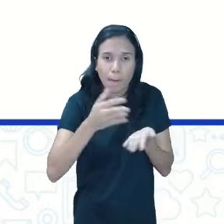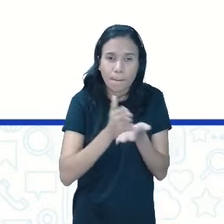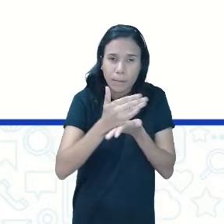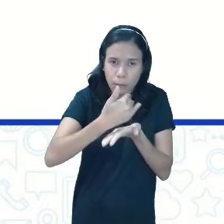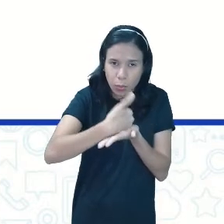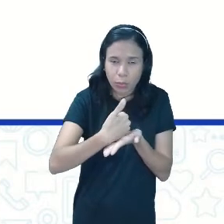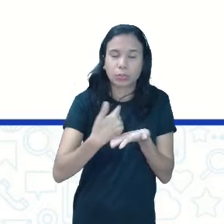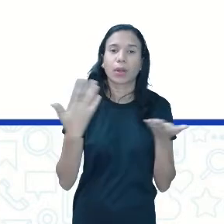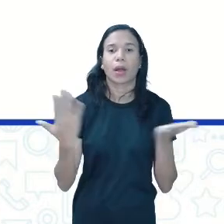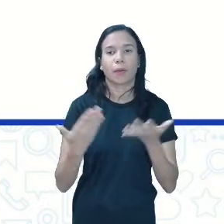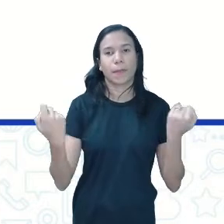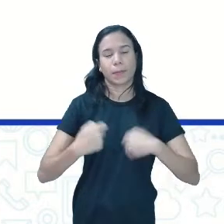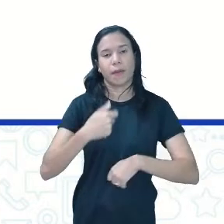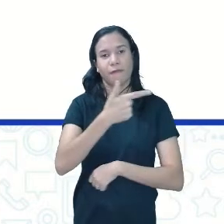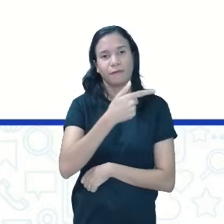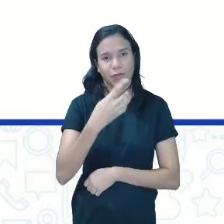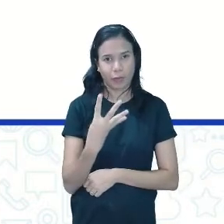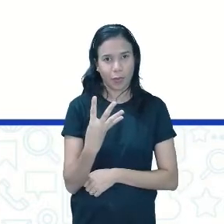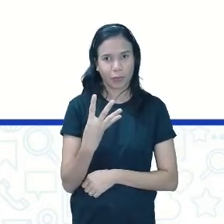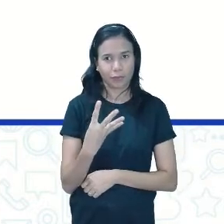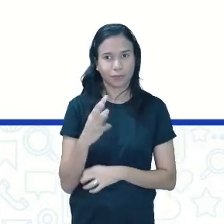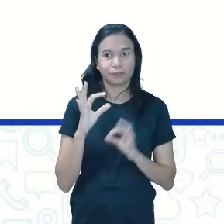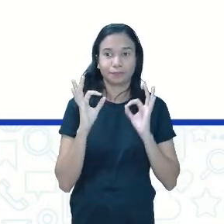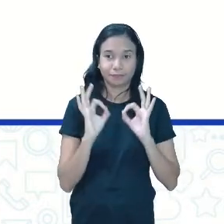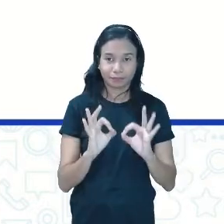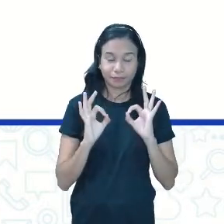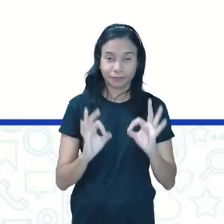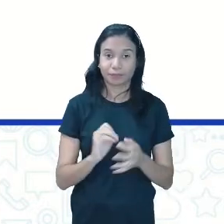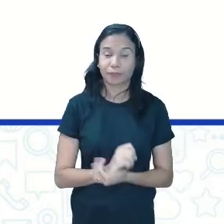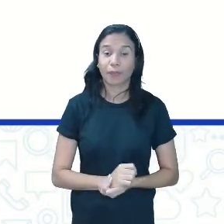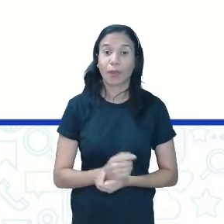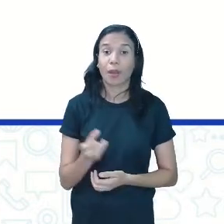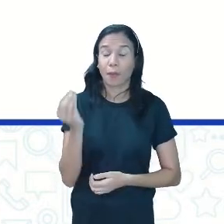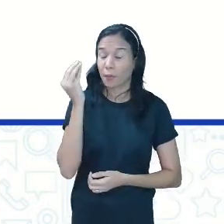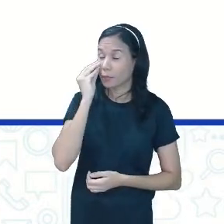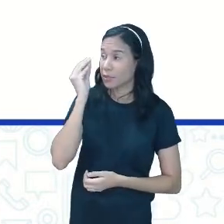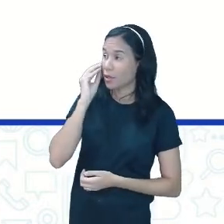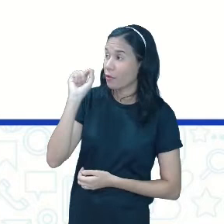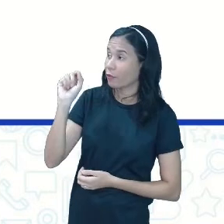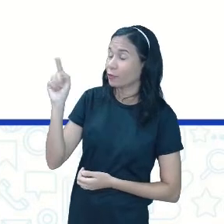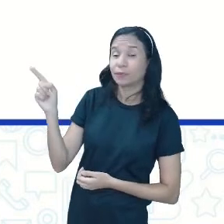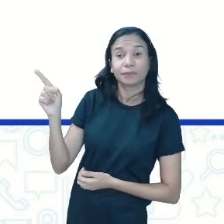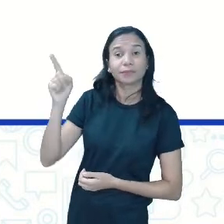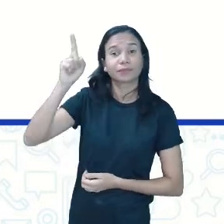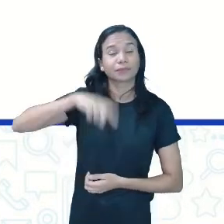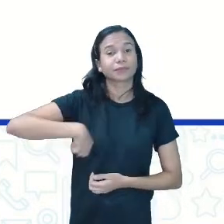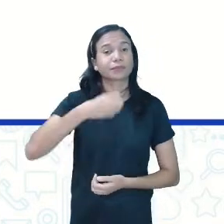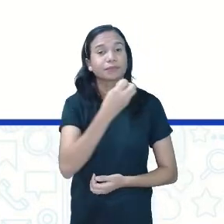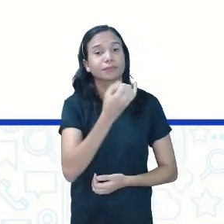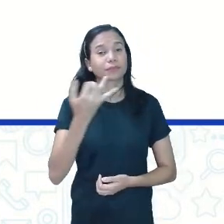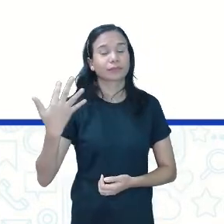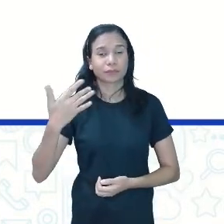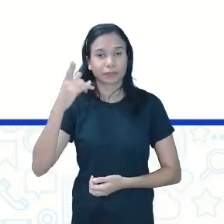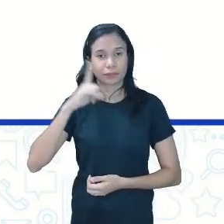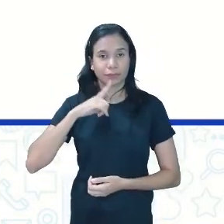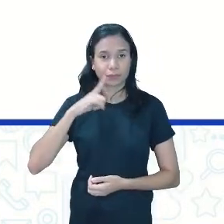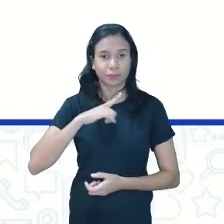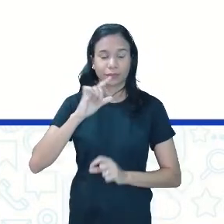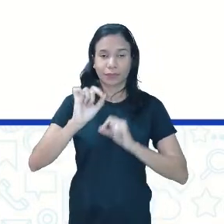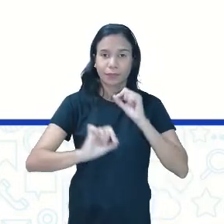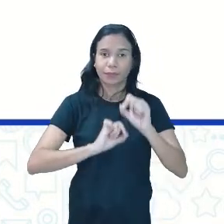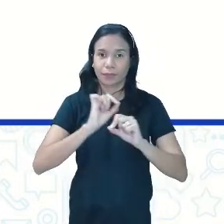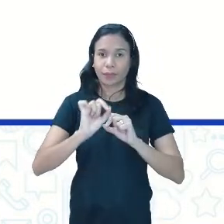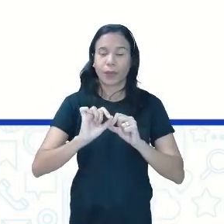precisar fazer 24 porções, certo? Então, pode notar que essa quantidade aqui, você vai